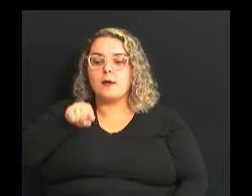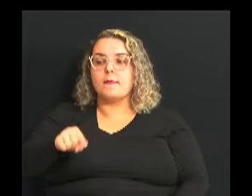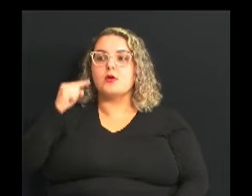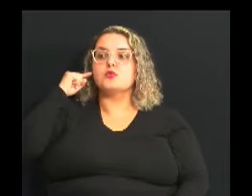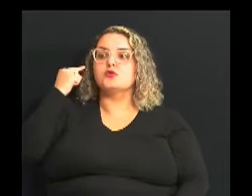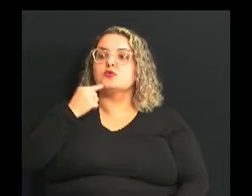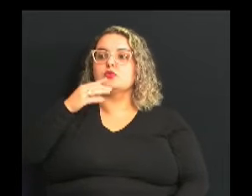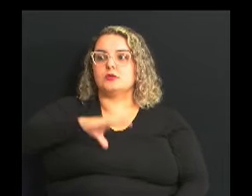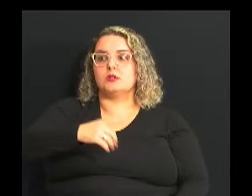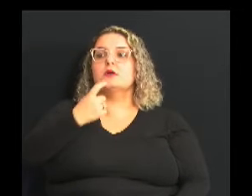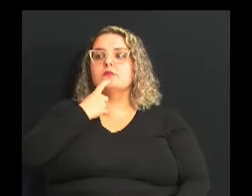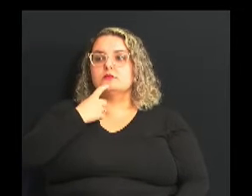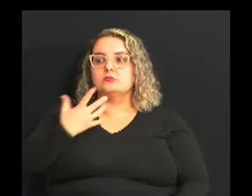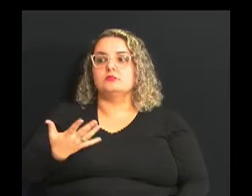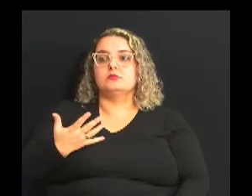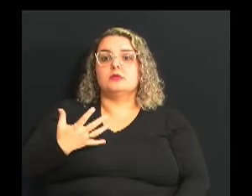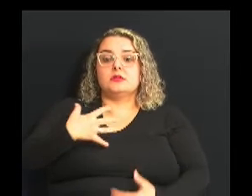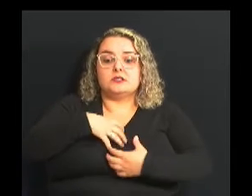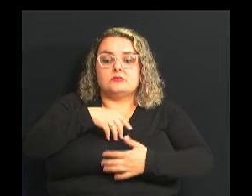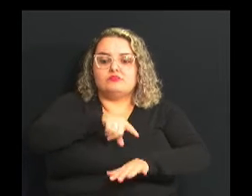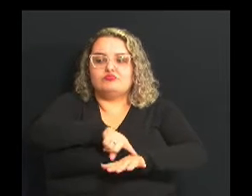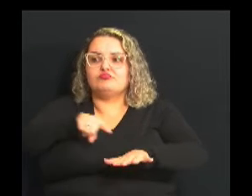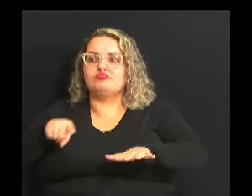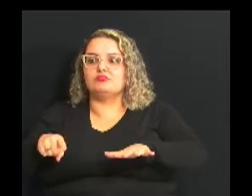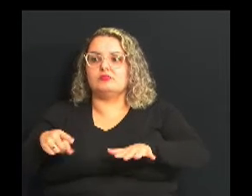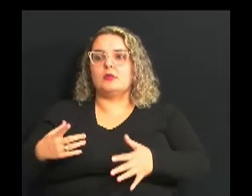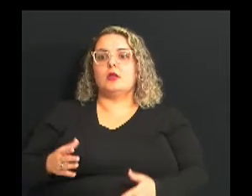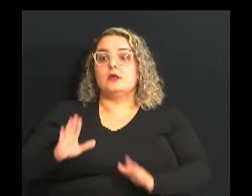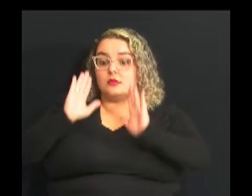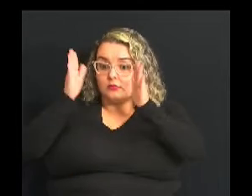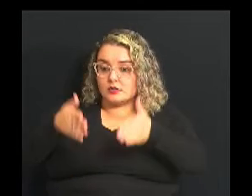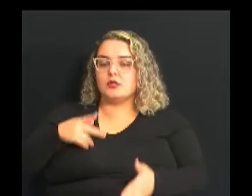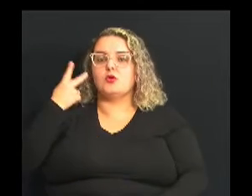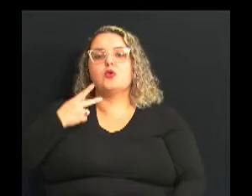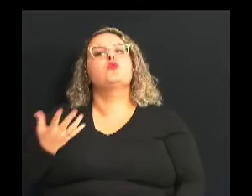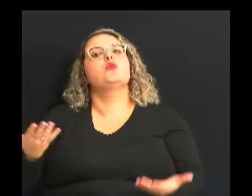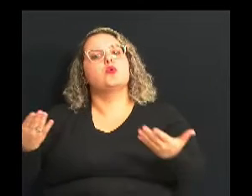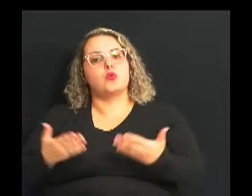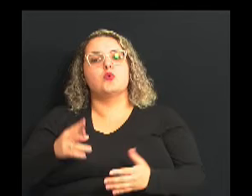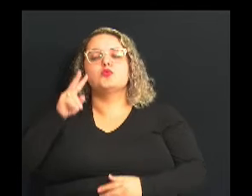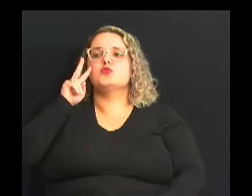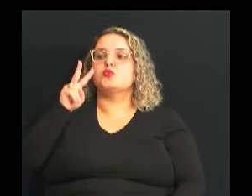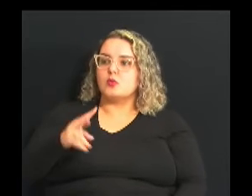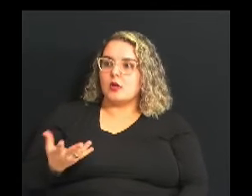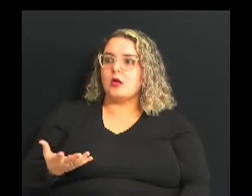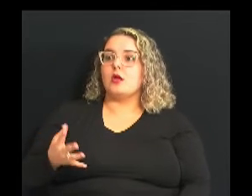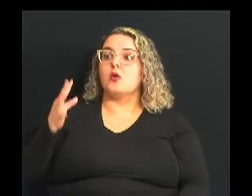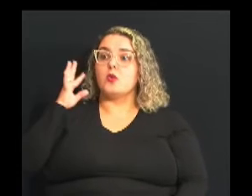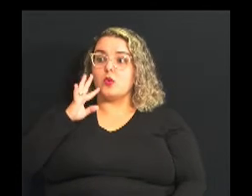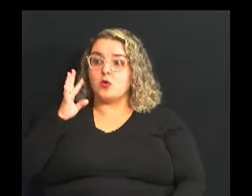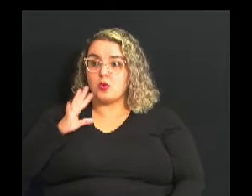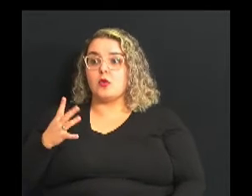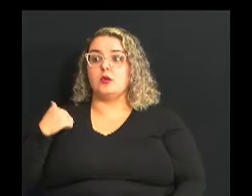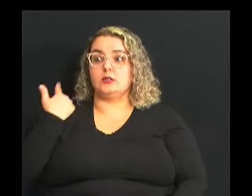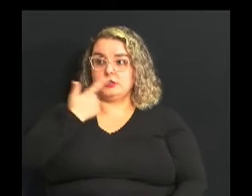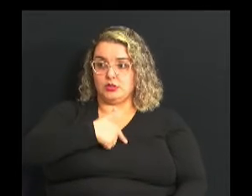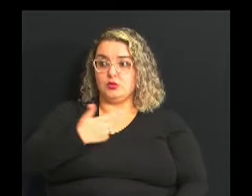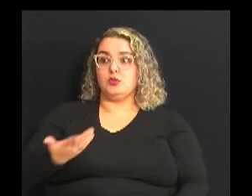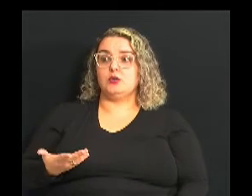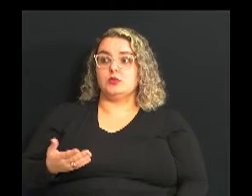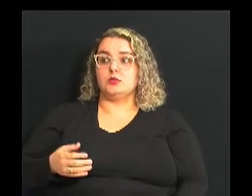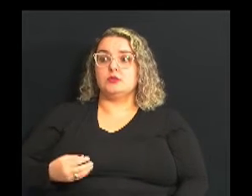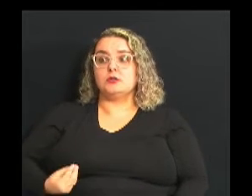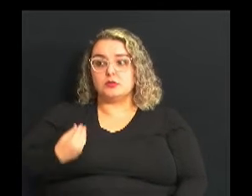esse público se sentia excluído, em especial de política. E hoje eles vêm, e uma coisa bacana da nossa